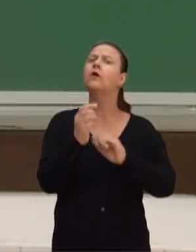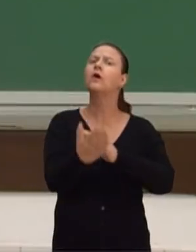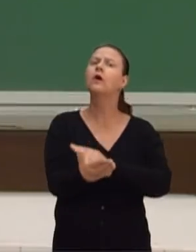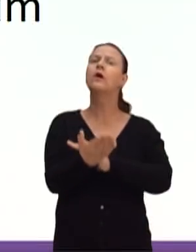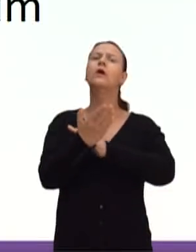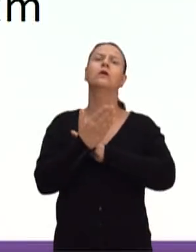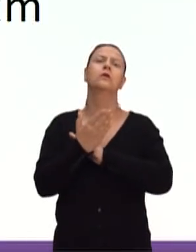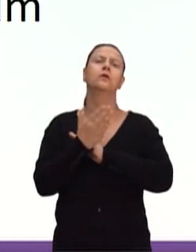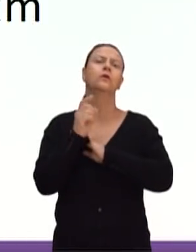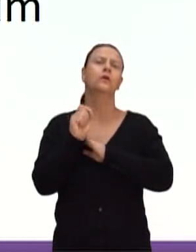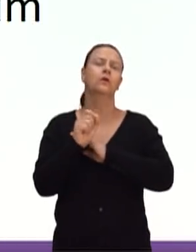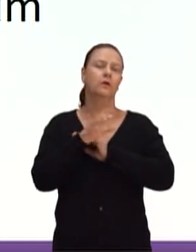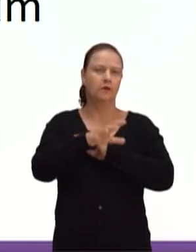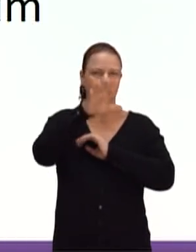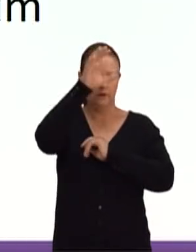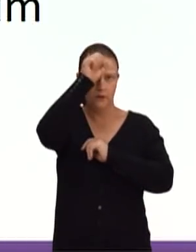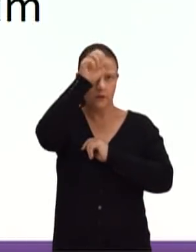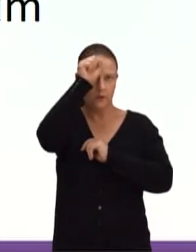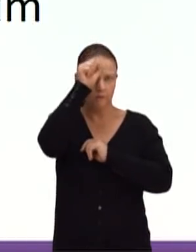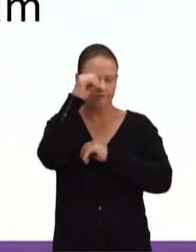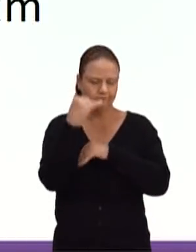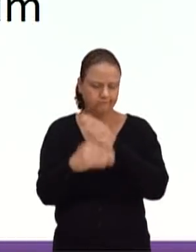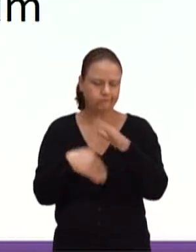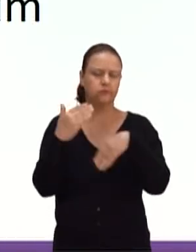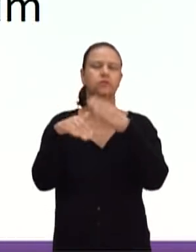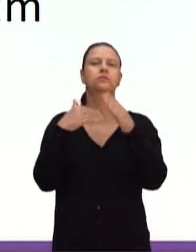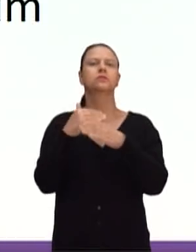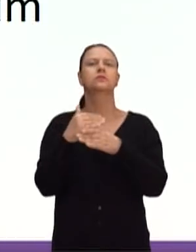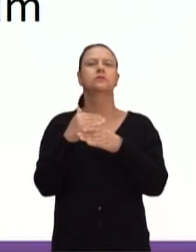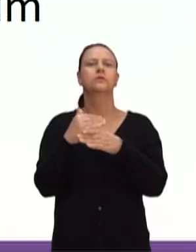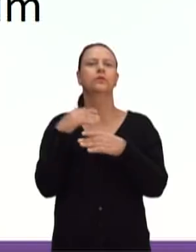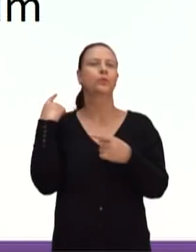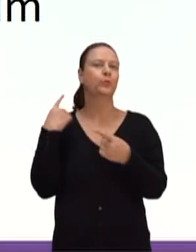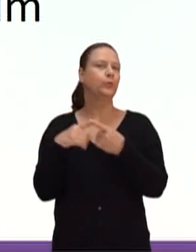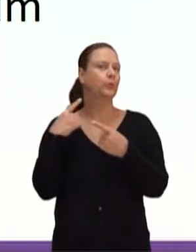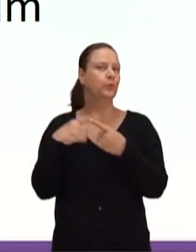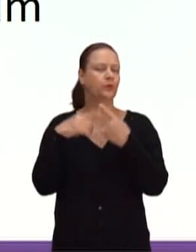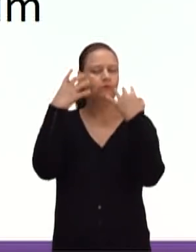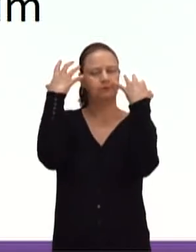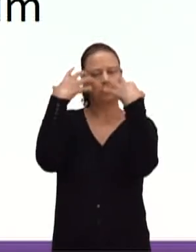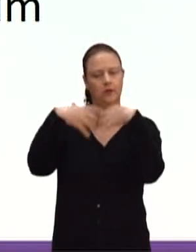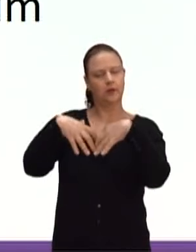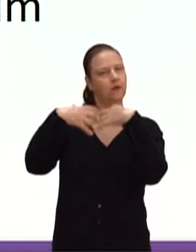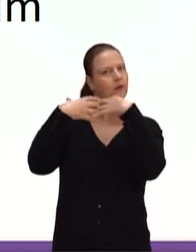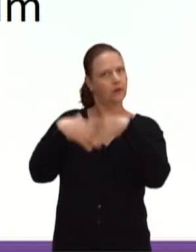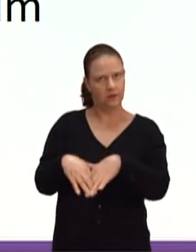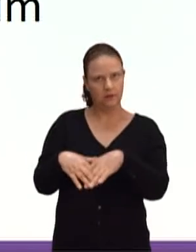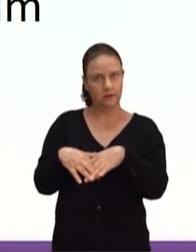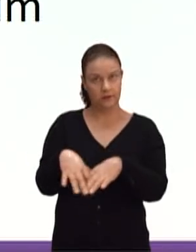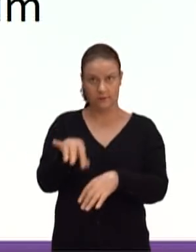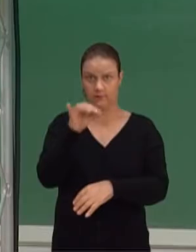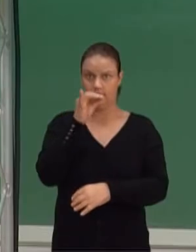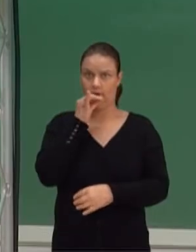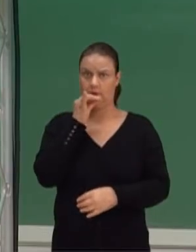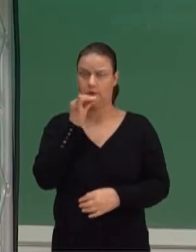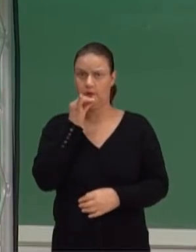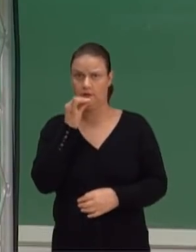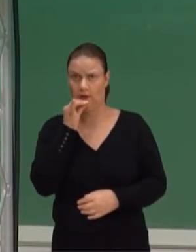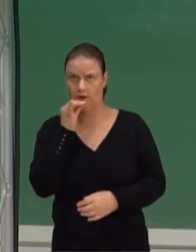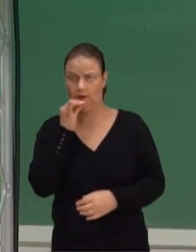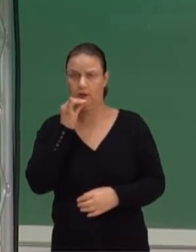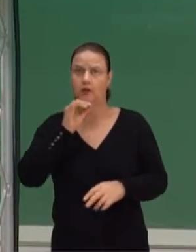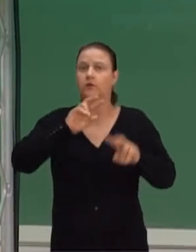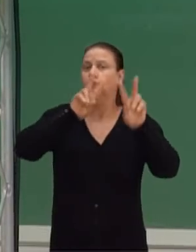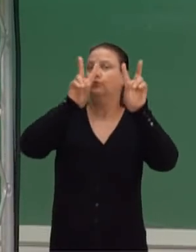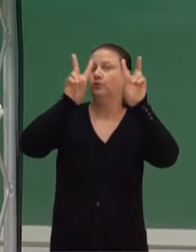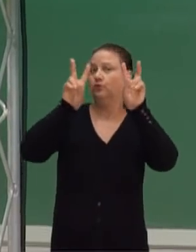para aprendermos mais com ele, pois refletiremos sobre, por exemplo, o título